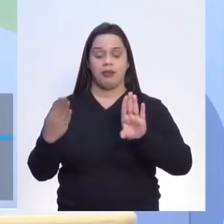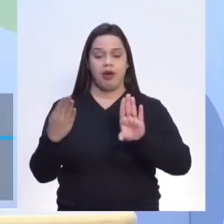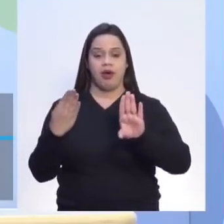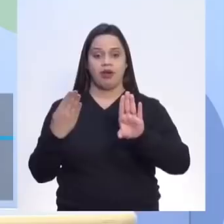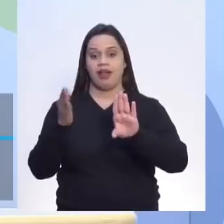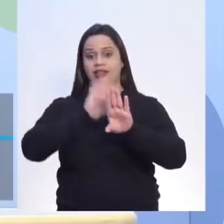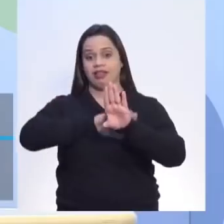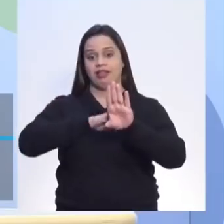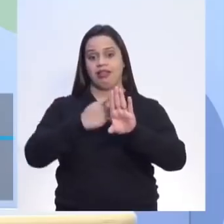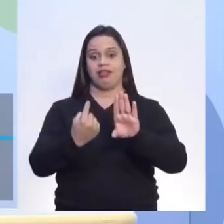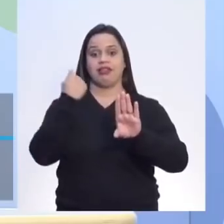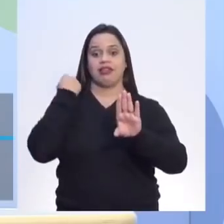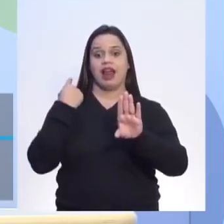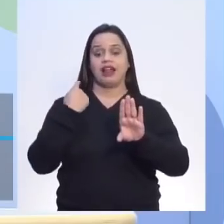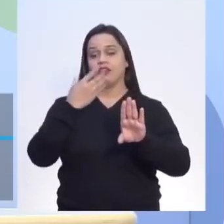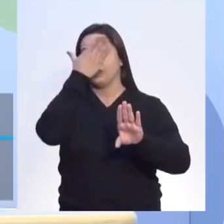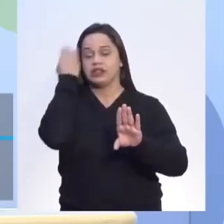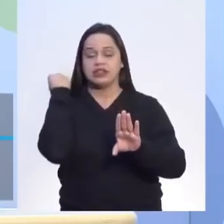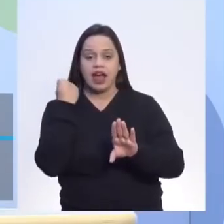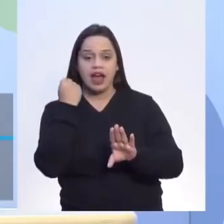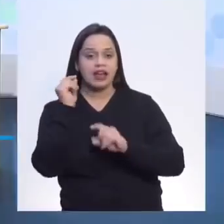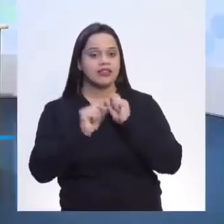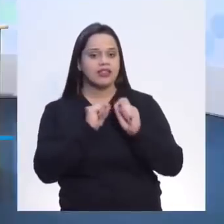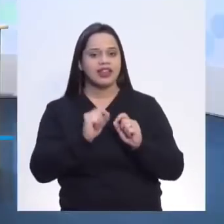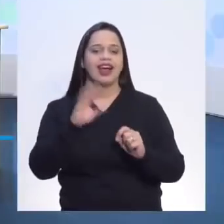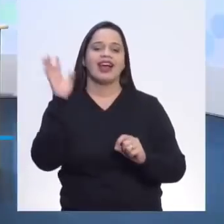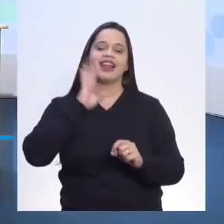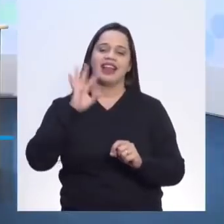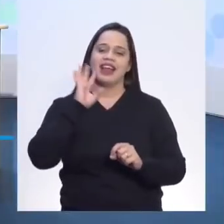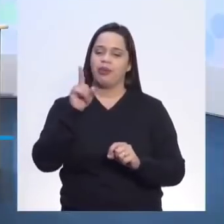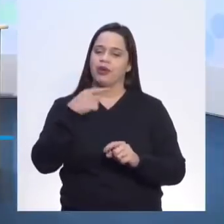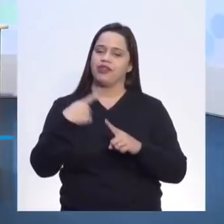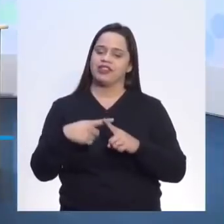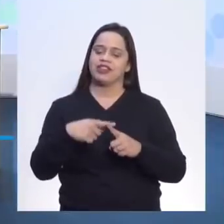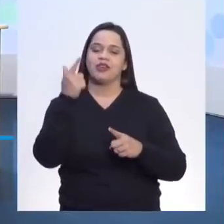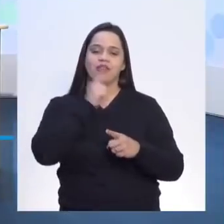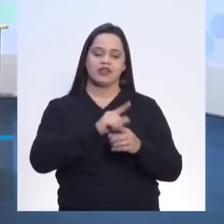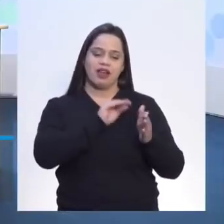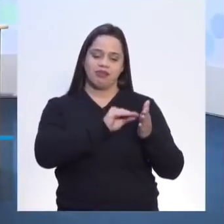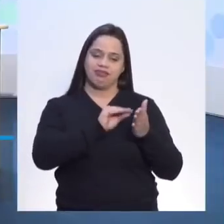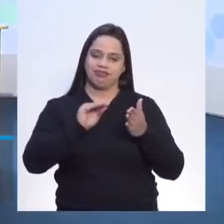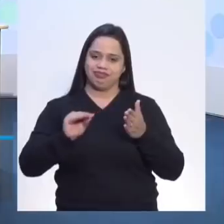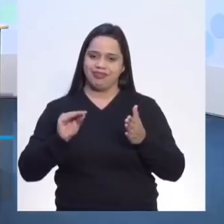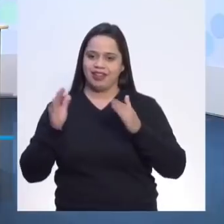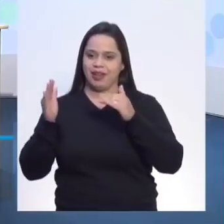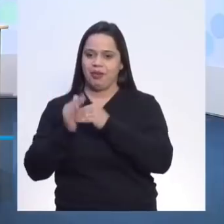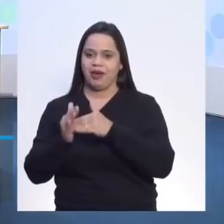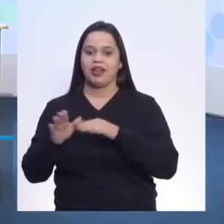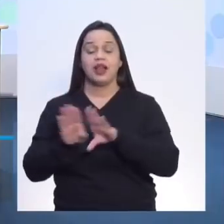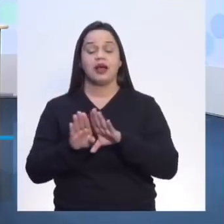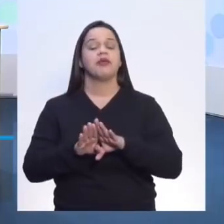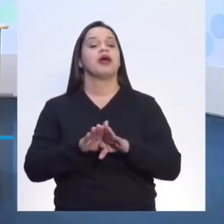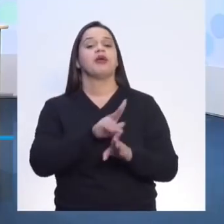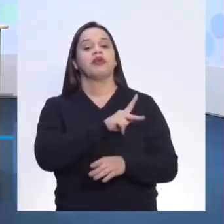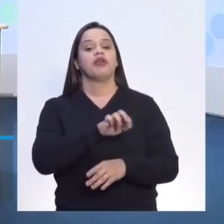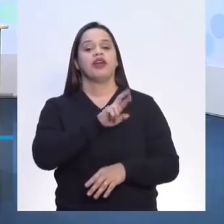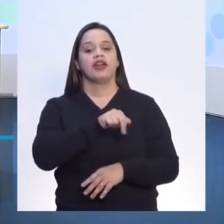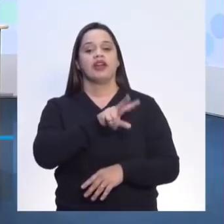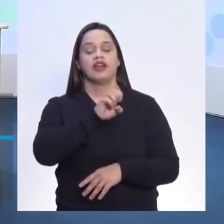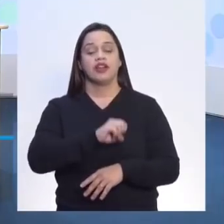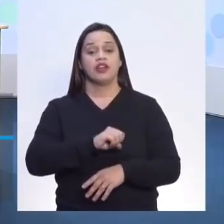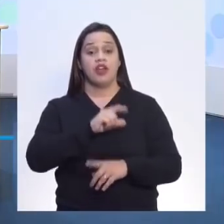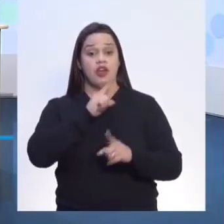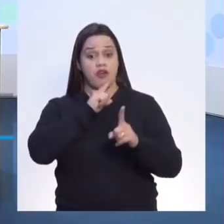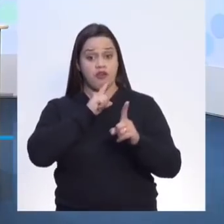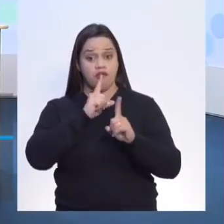de... É E legal aí porque vocês conseguem até uma parte, ou não deu para escrever, mas, Uhum. gente, é isso aí, E o Pro conseguiram. Everton também, fuja Visconde, saia atrás do